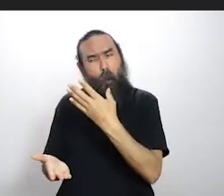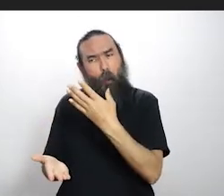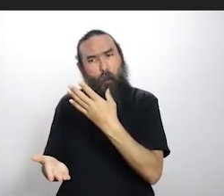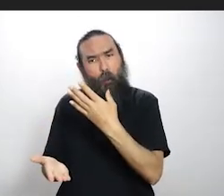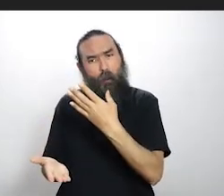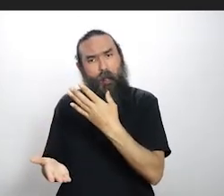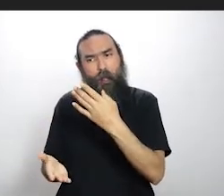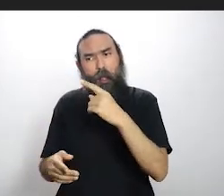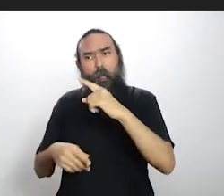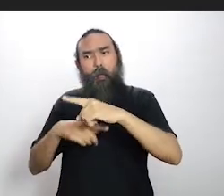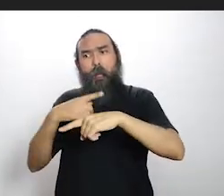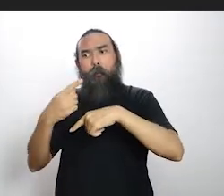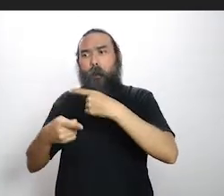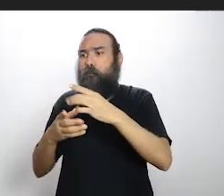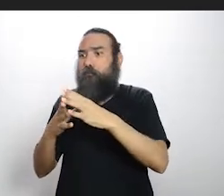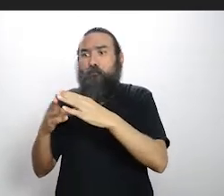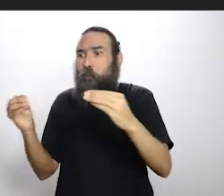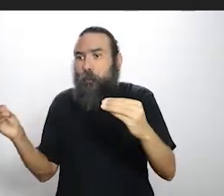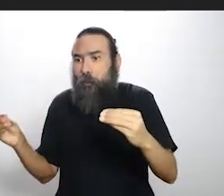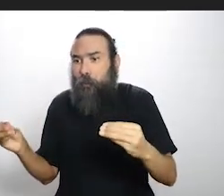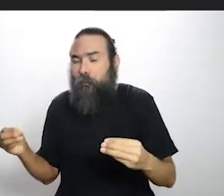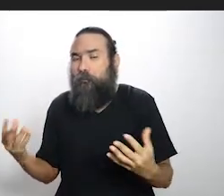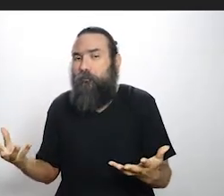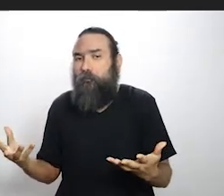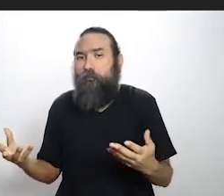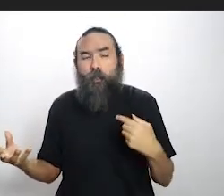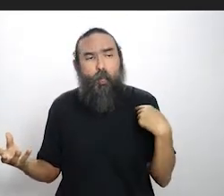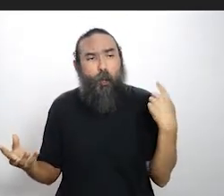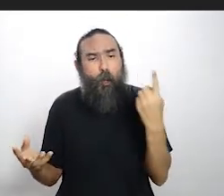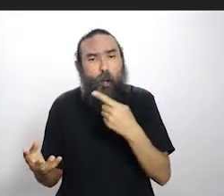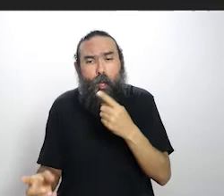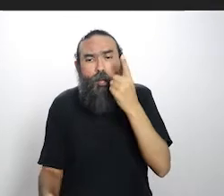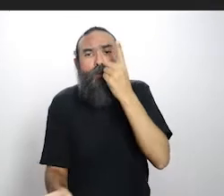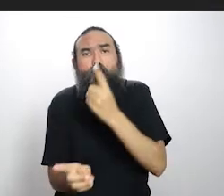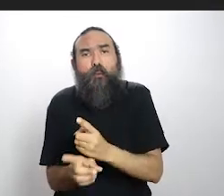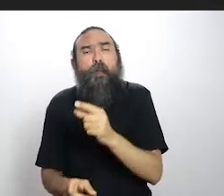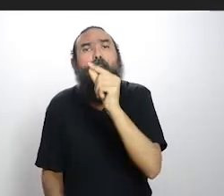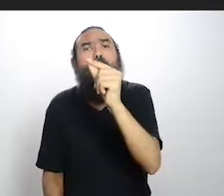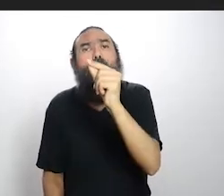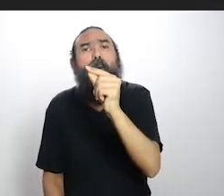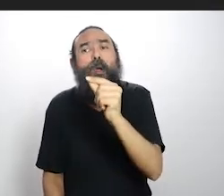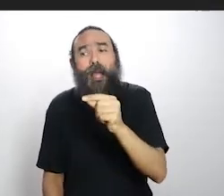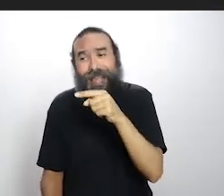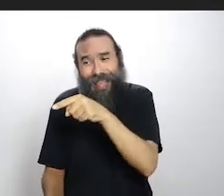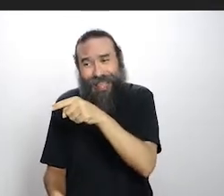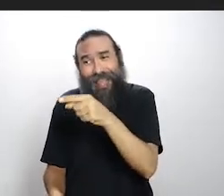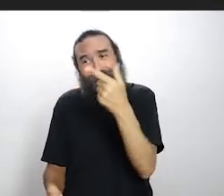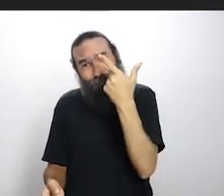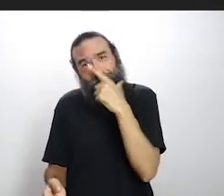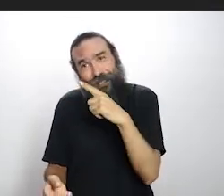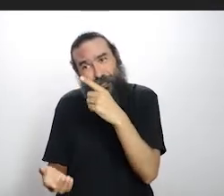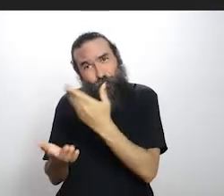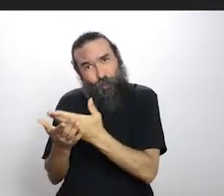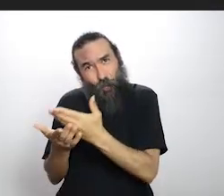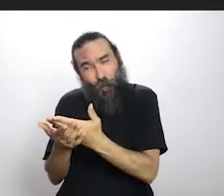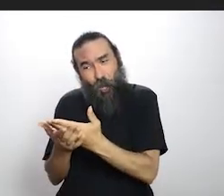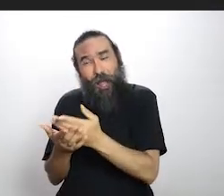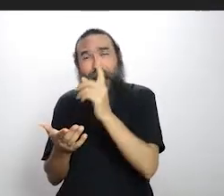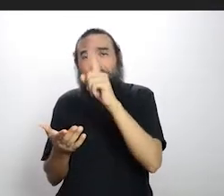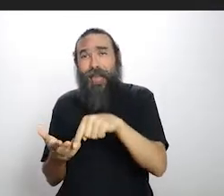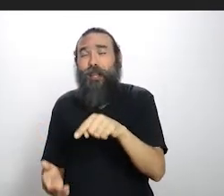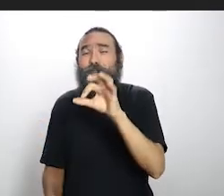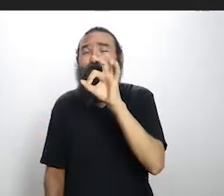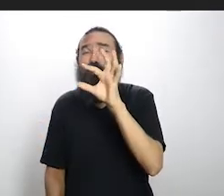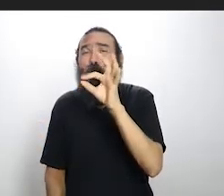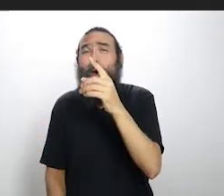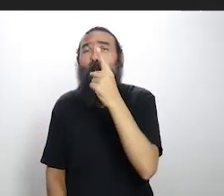iniciativa era a responsabilidade de um professor, de uma pessoa em específico, um professor mais engajado ou um diretor de escola. E